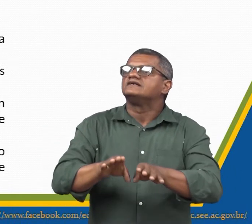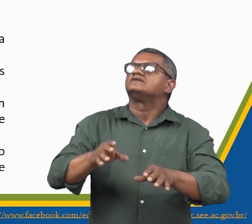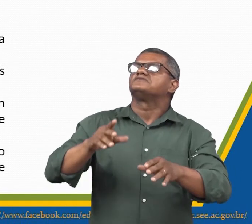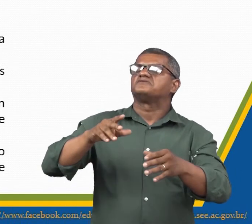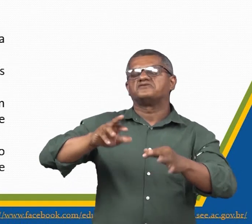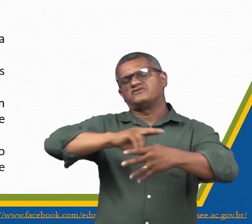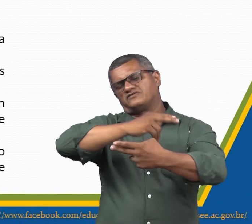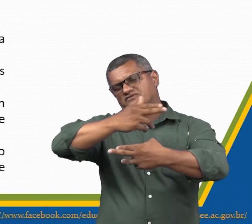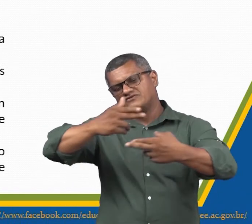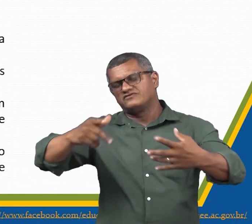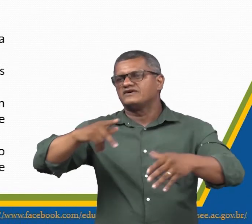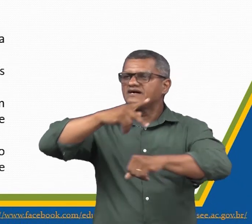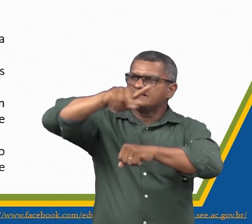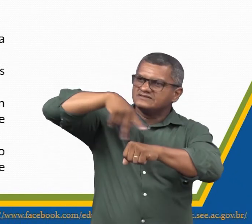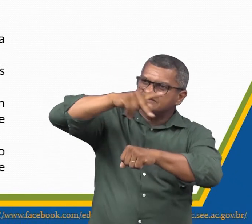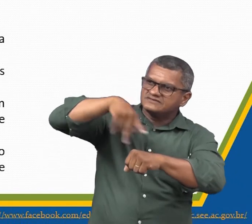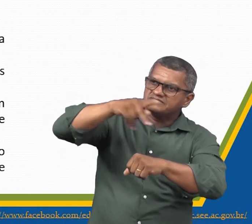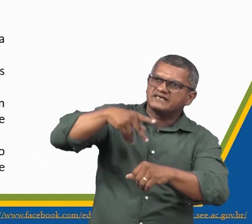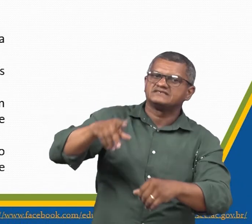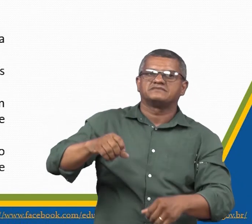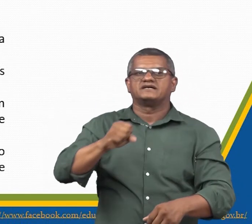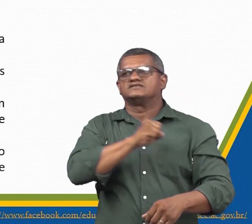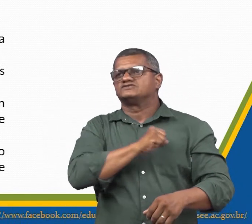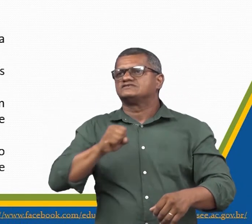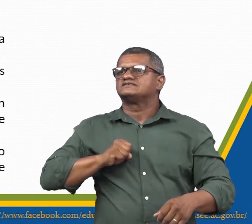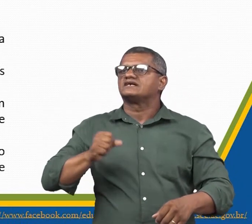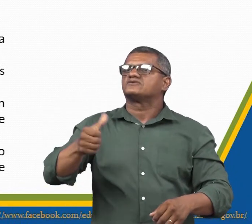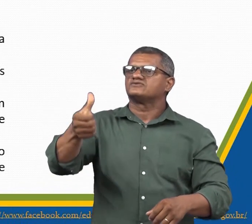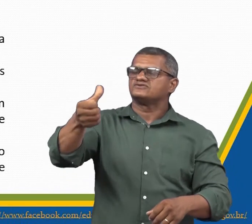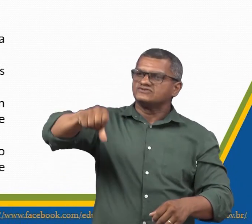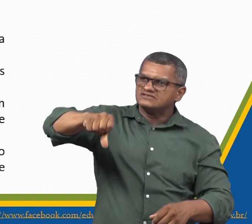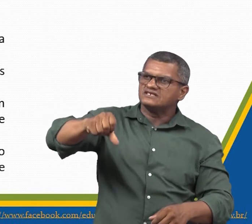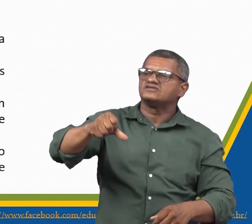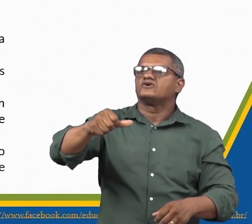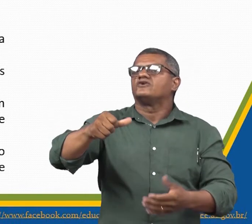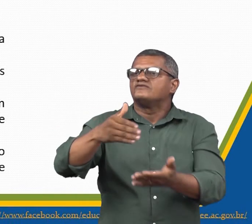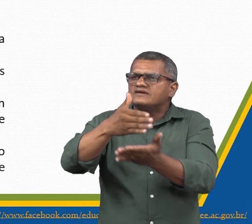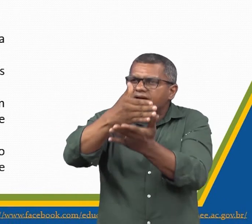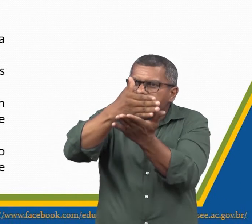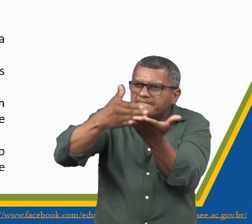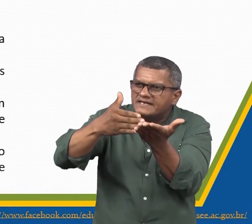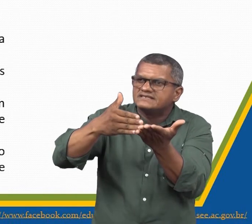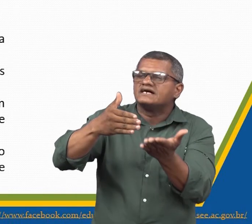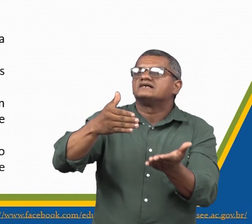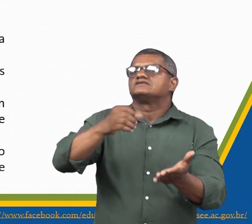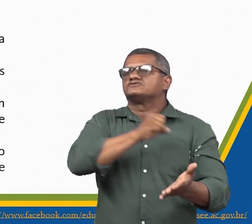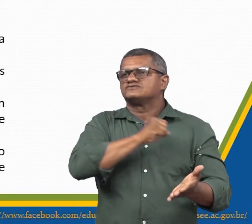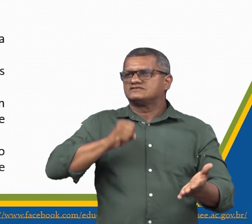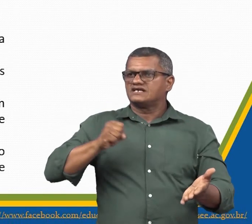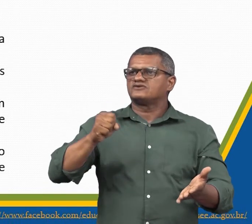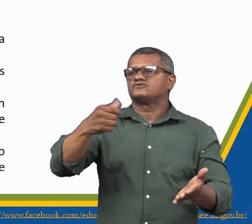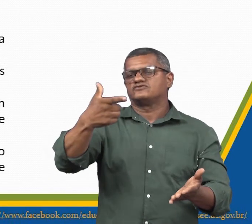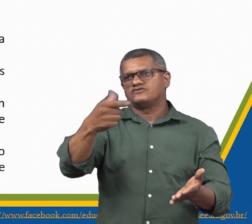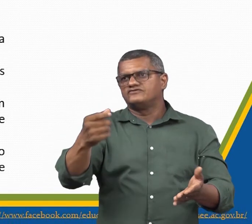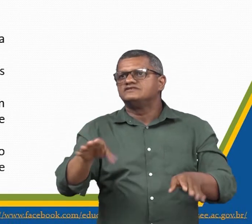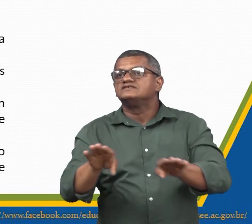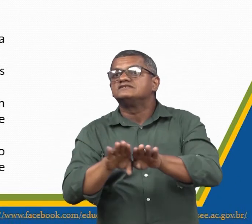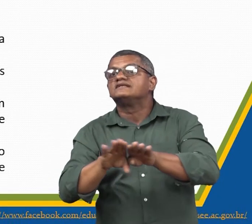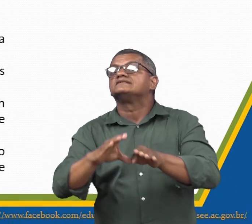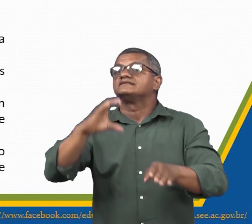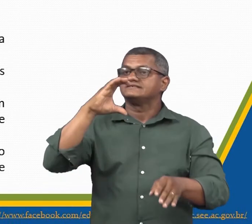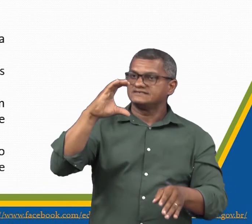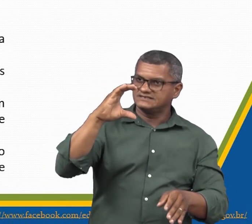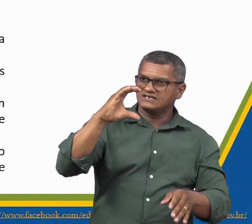em diferentes países entre o século XIX e a primeira metade do século XX. Na letra C, o